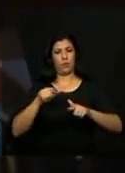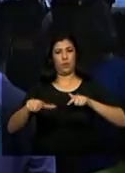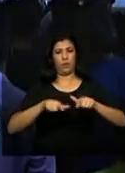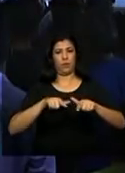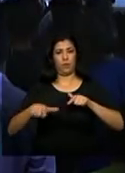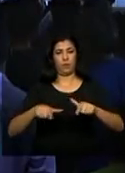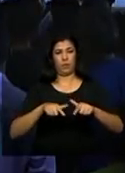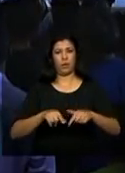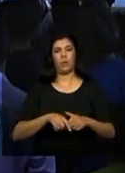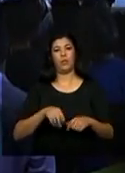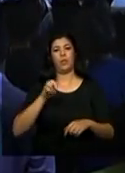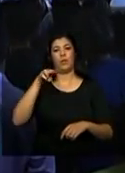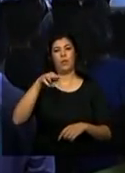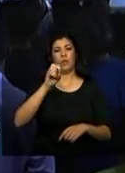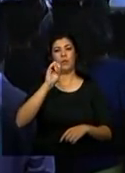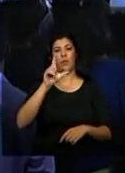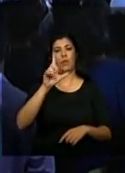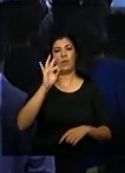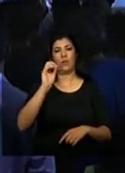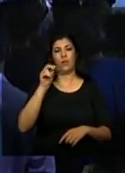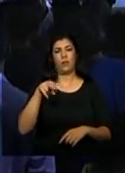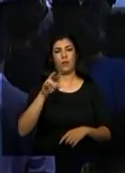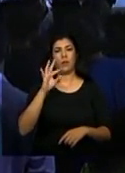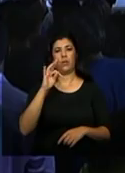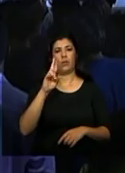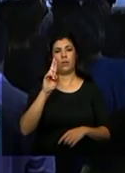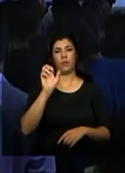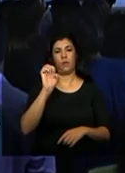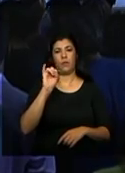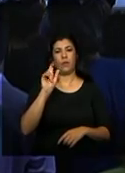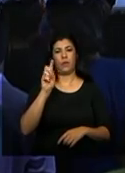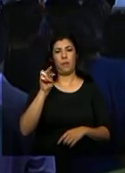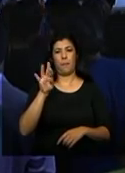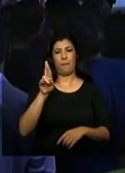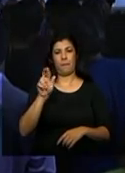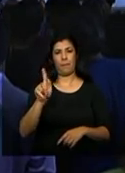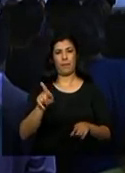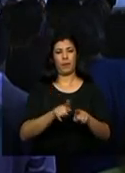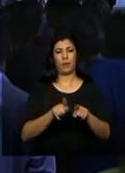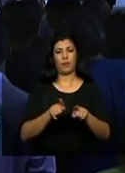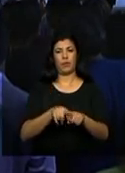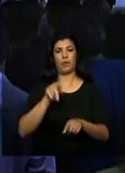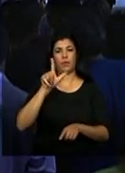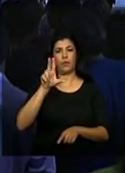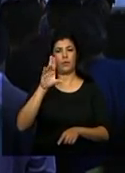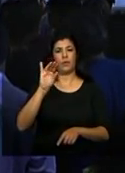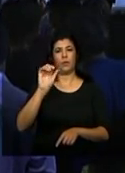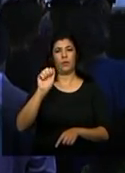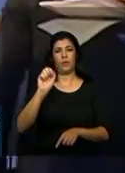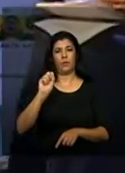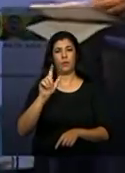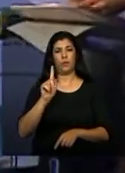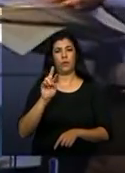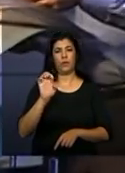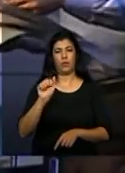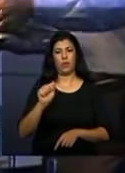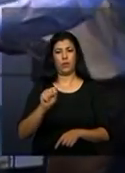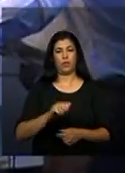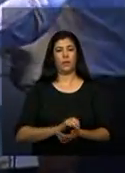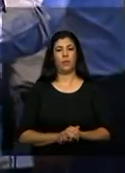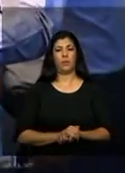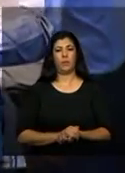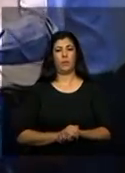Emprego, Nilton Freiberg Machado, e Lucas Guerra Carvalho de Almeida.